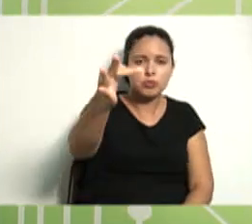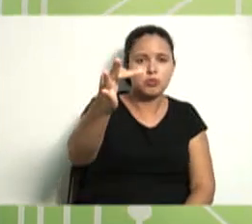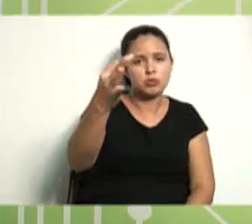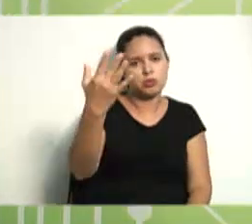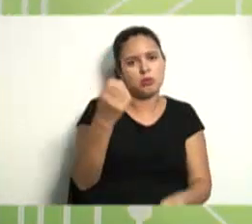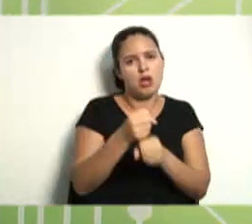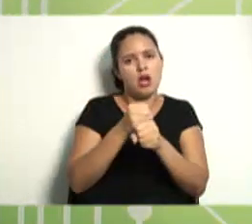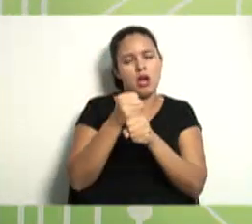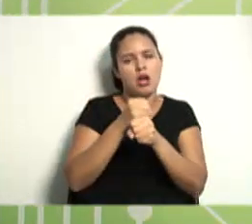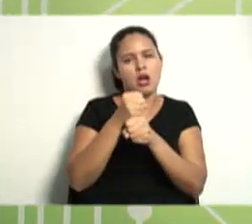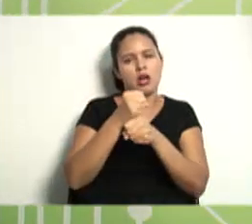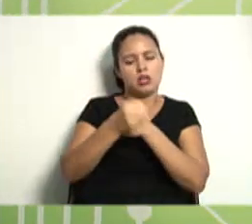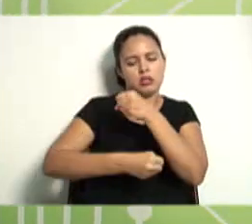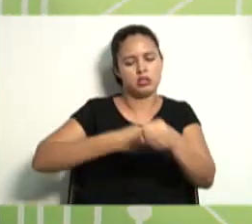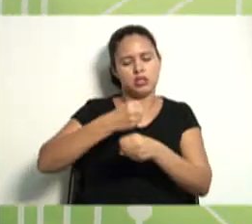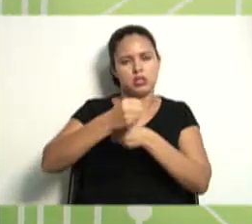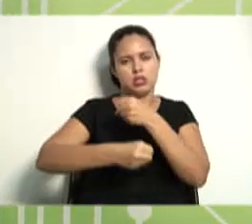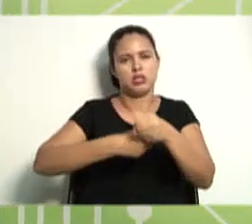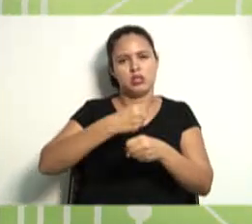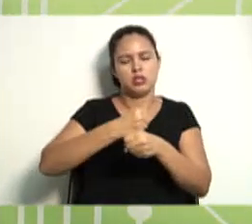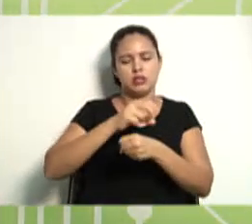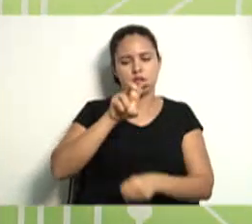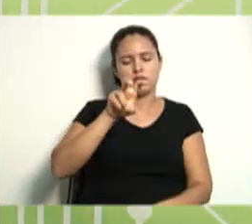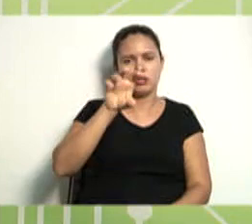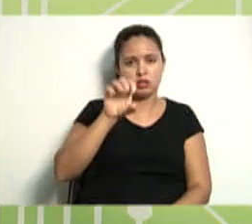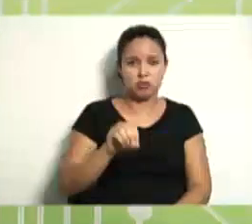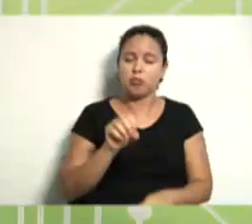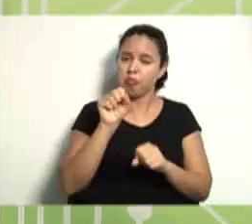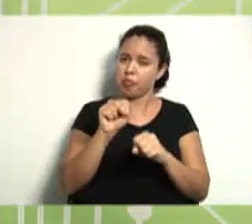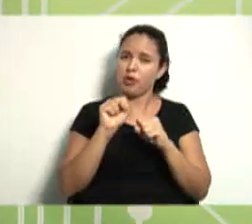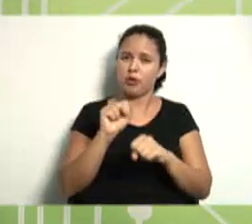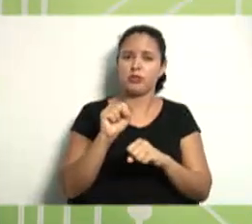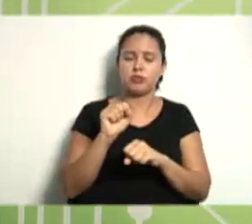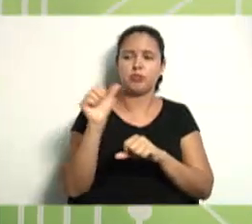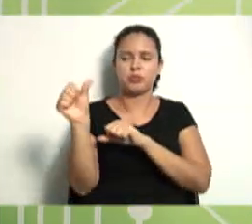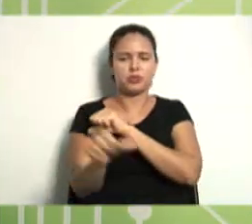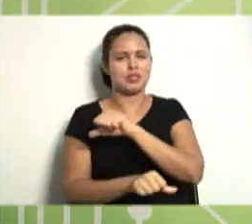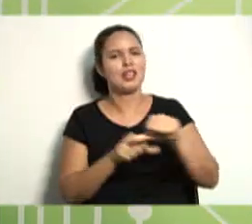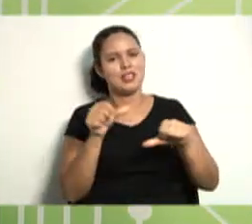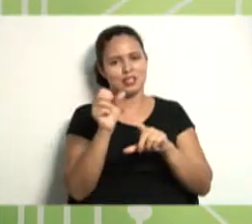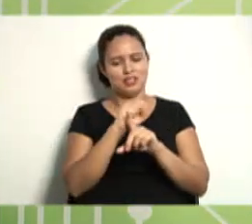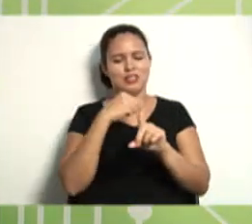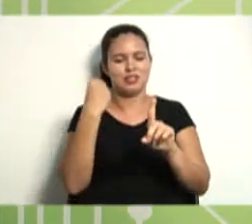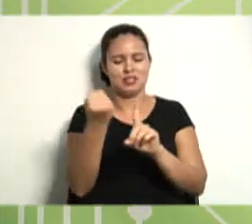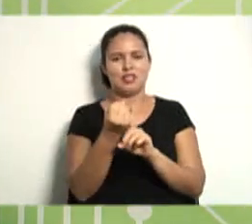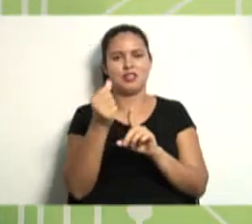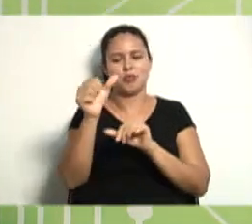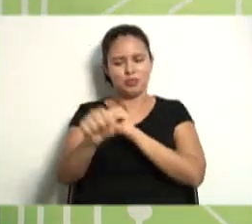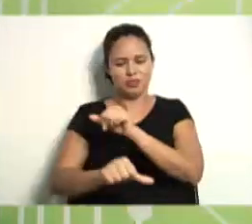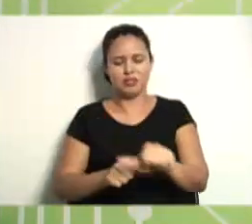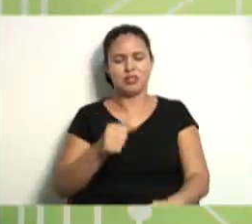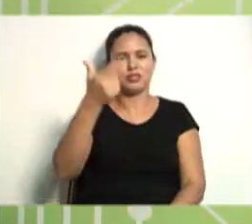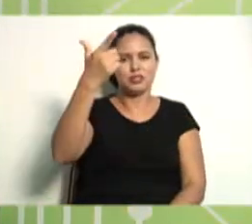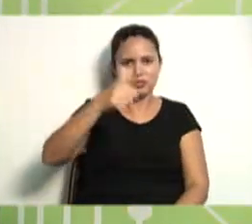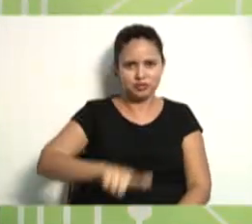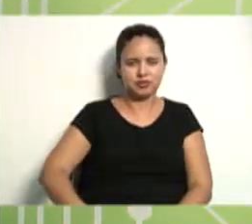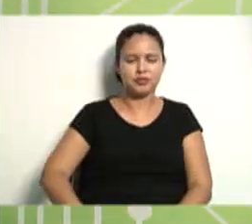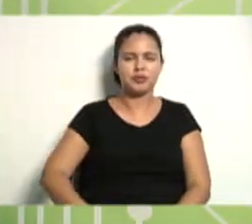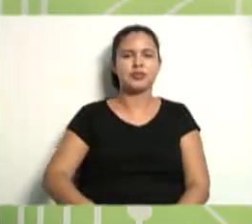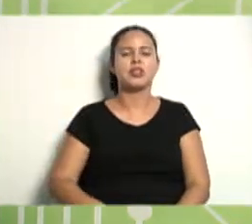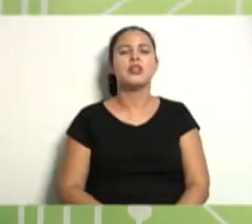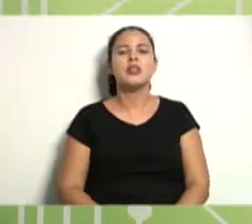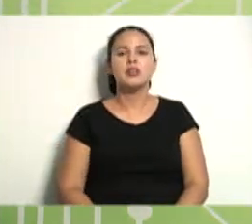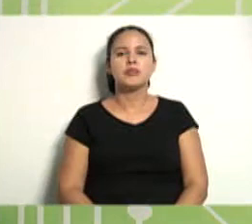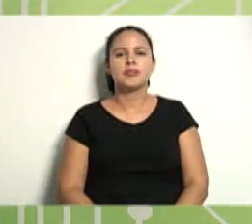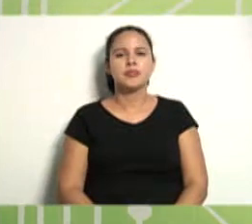se transformado. Nós vamos agora ver algumas formas como a sociedade se transformou e,